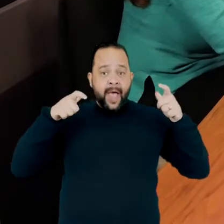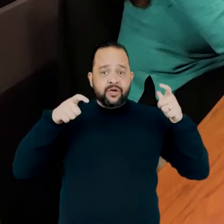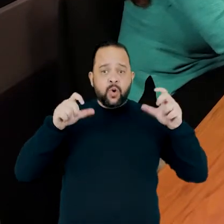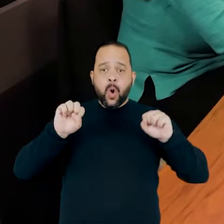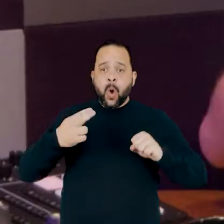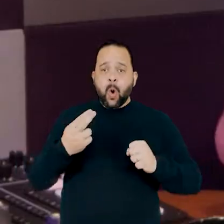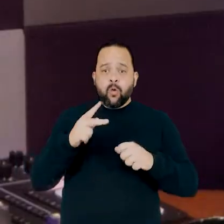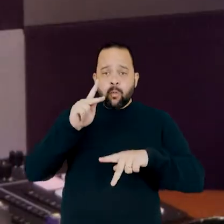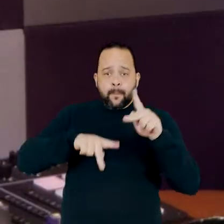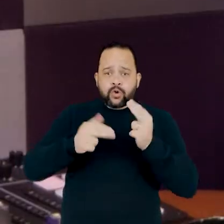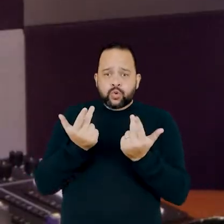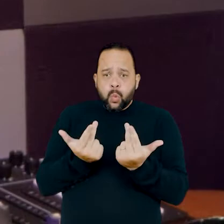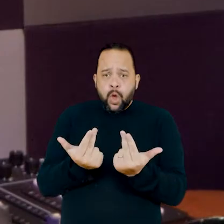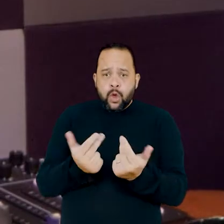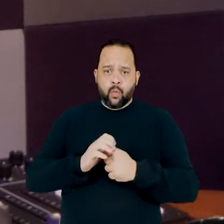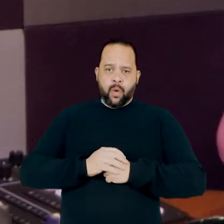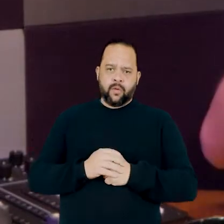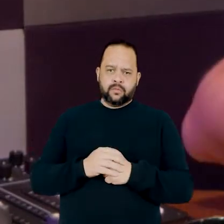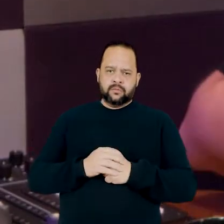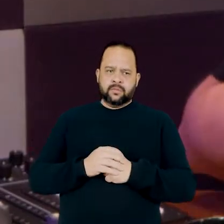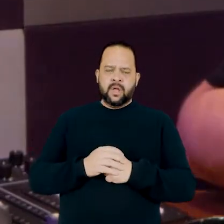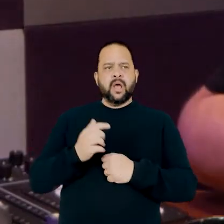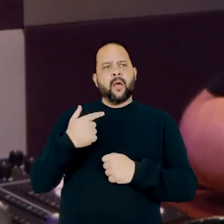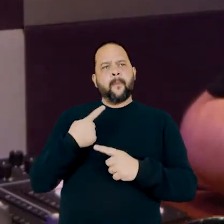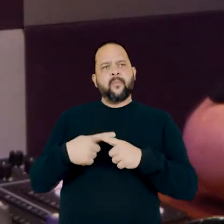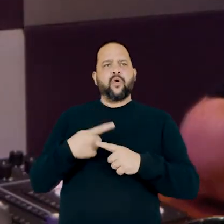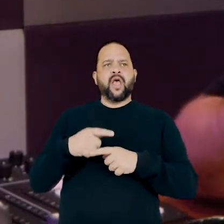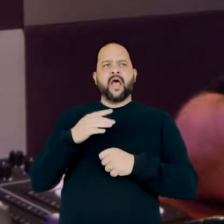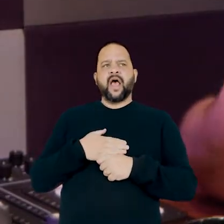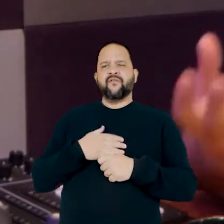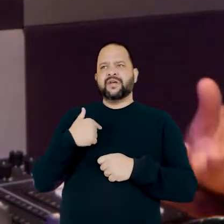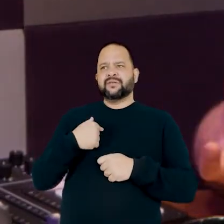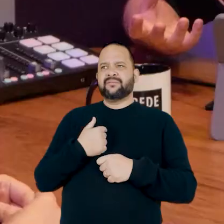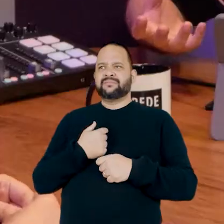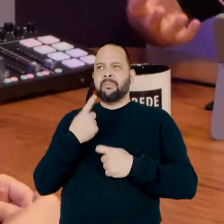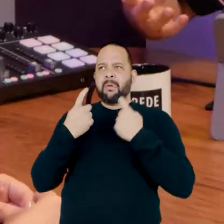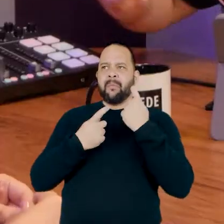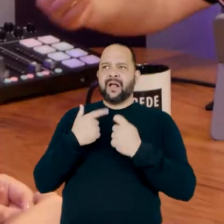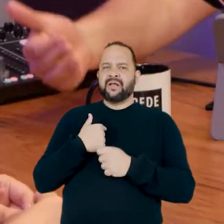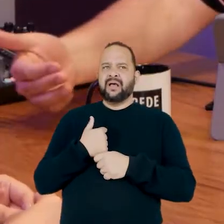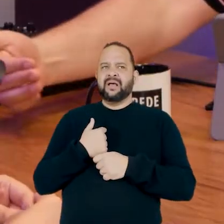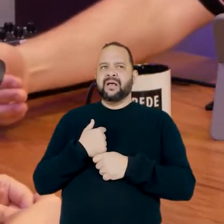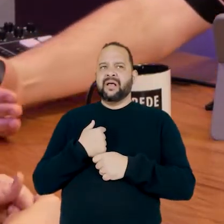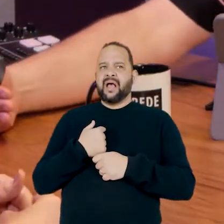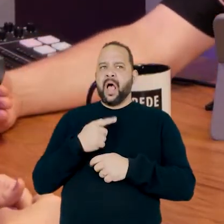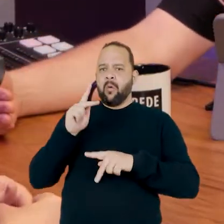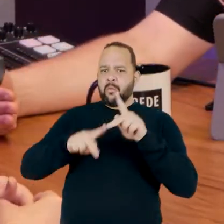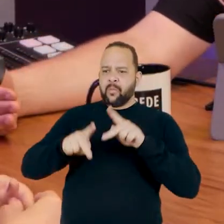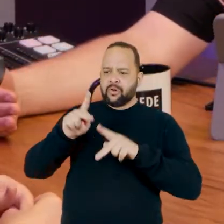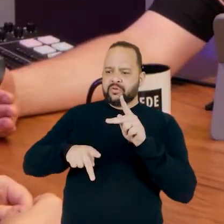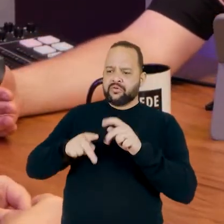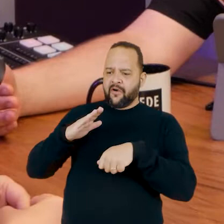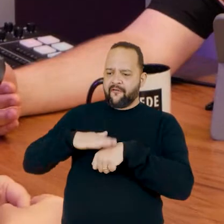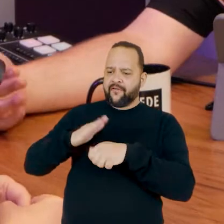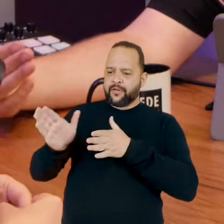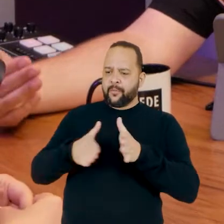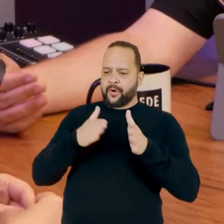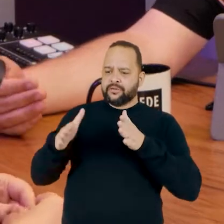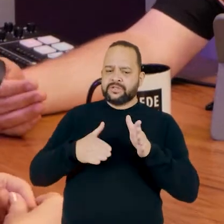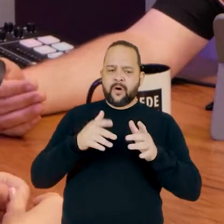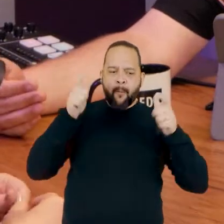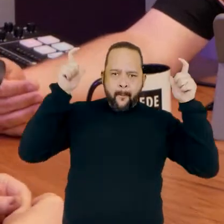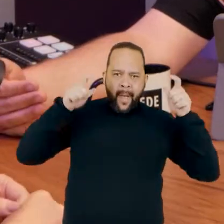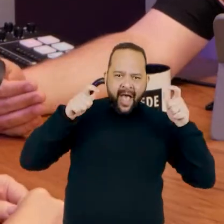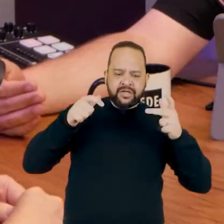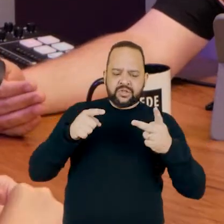produto? Porque eu tenho receio, às vezes, falar, putz, eu tô aqui fazendo a minha compra, daí eu vejo lá um feito no México, outro feito